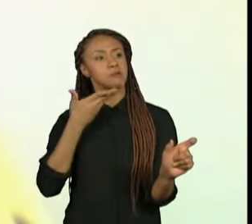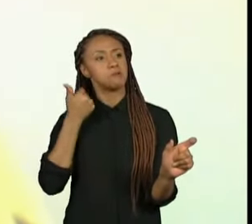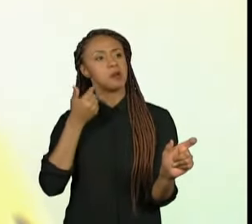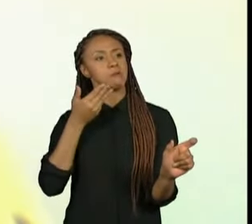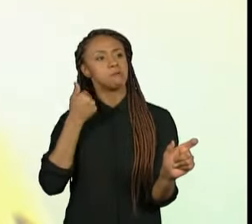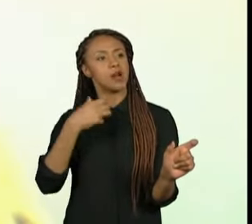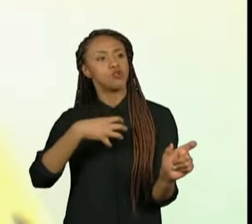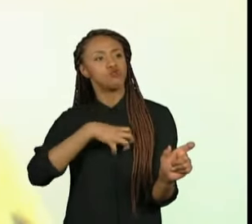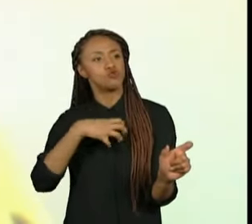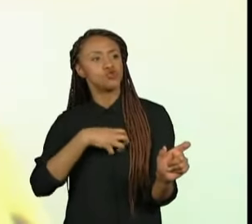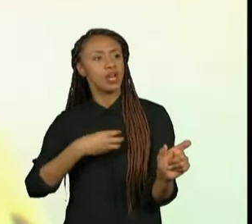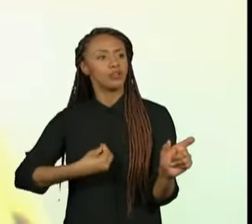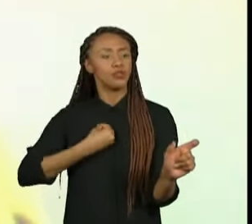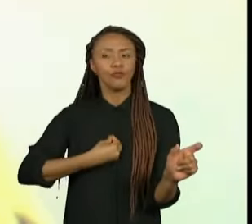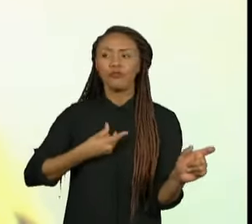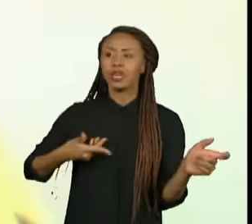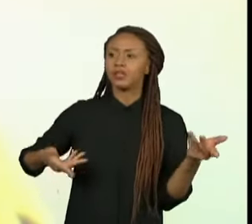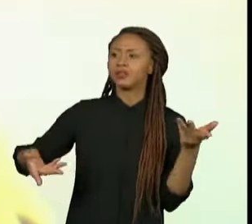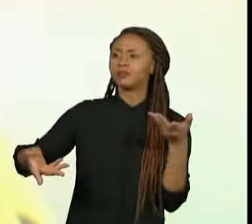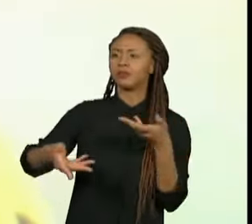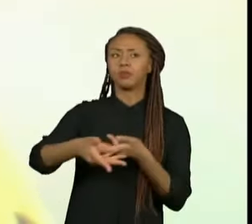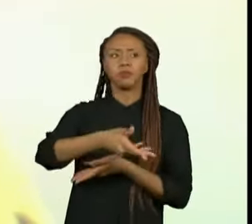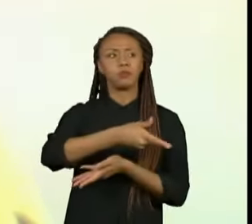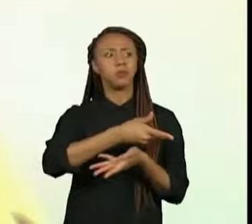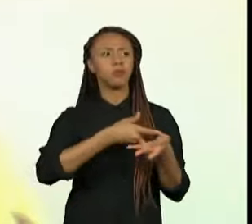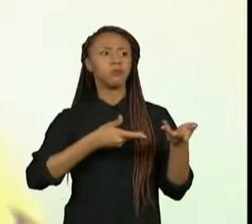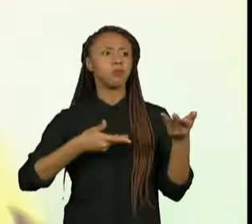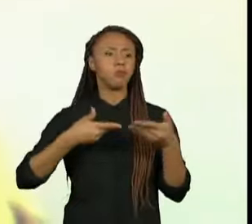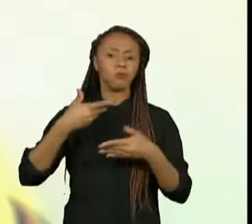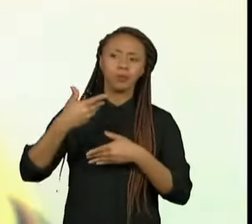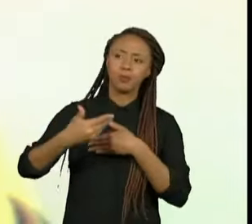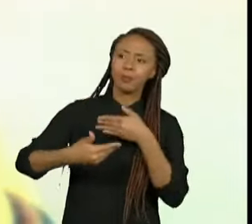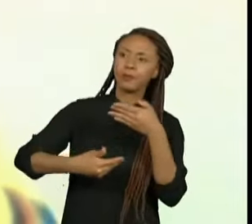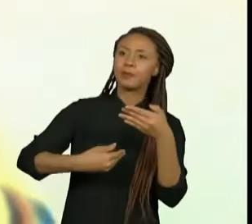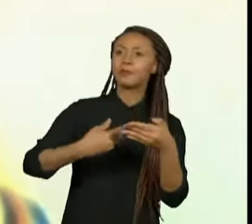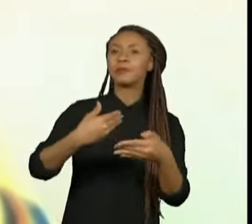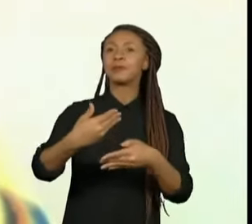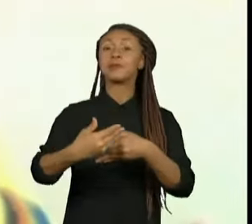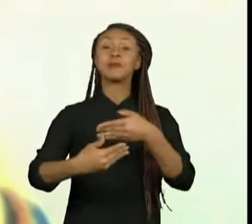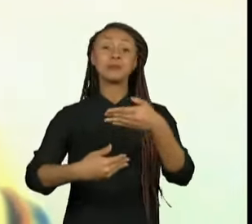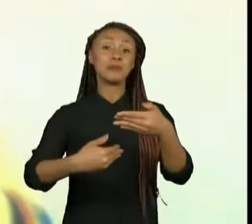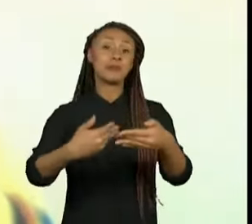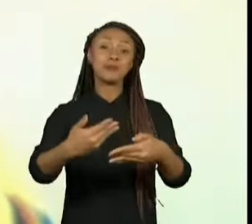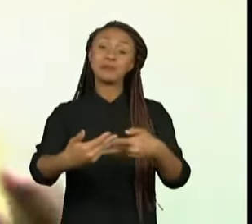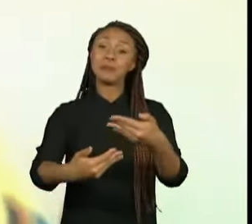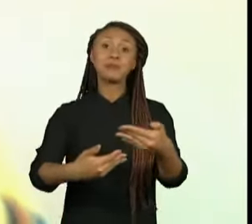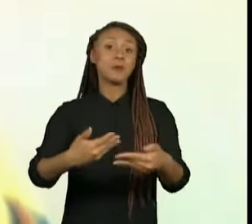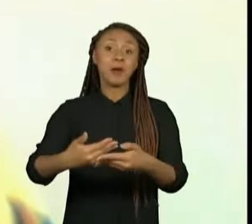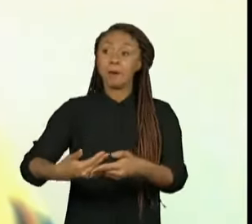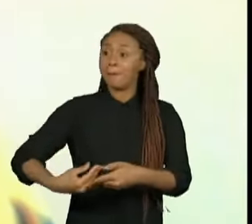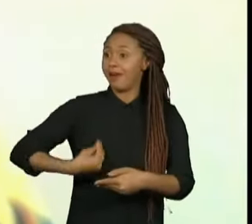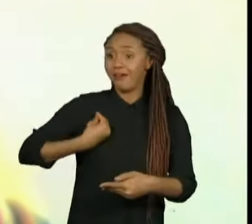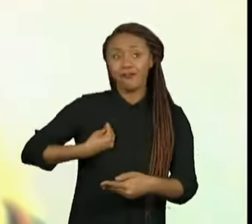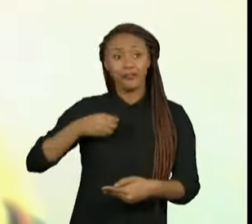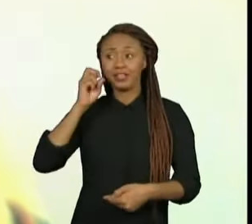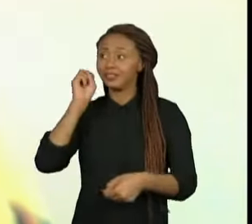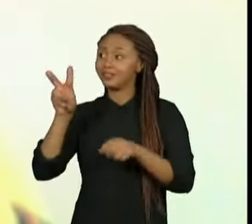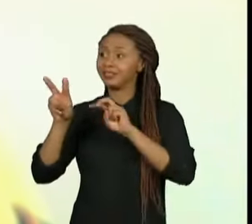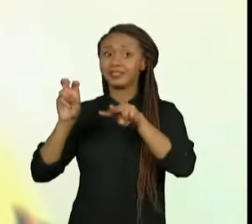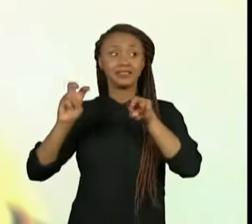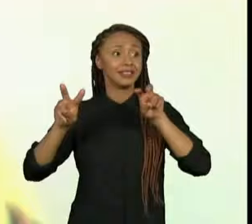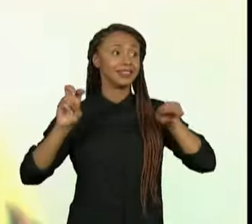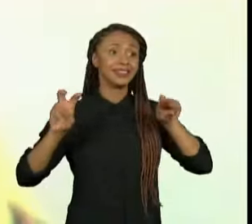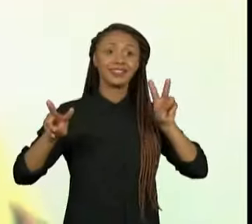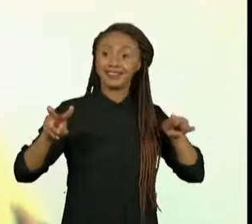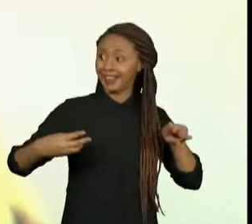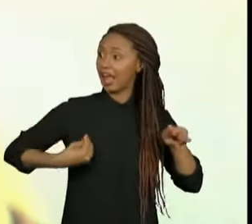essa dinâmica da vida, né? Esse fluir que está o tempo todo, né? O tempo todo a